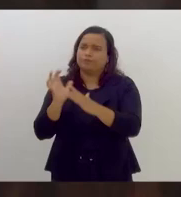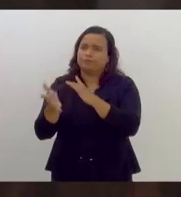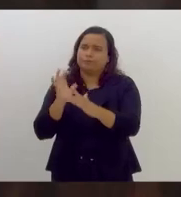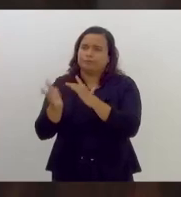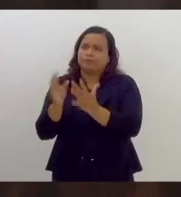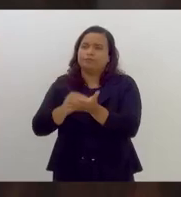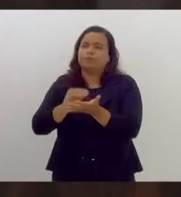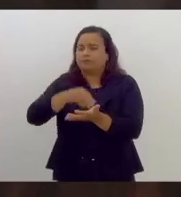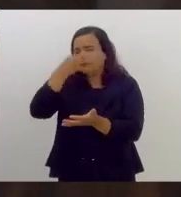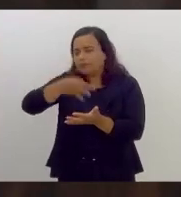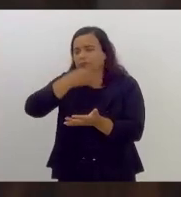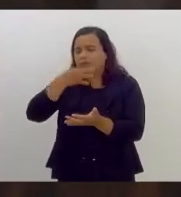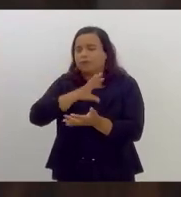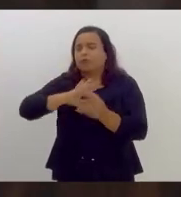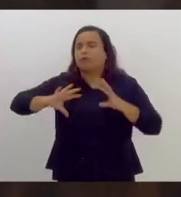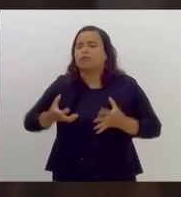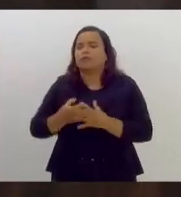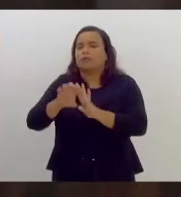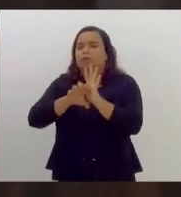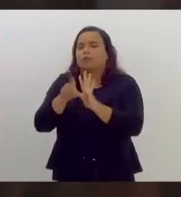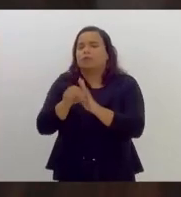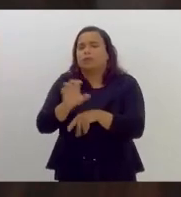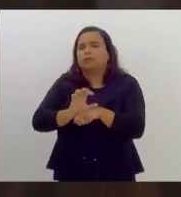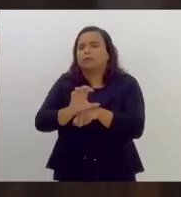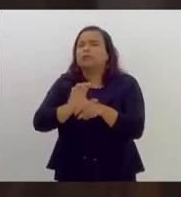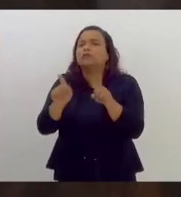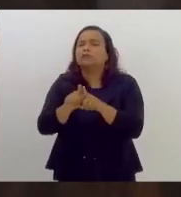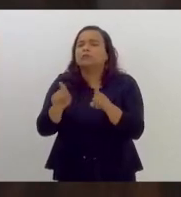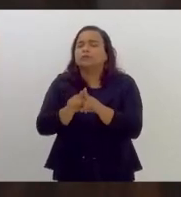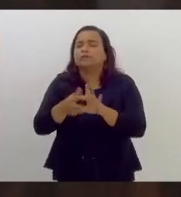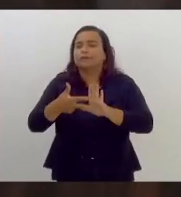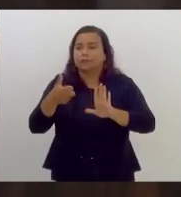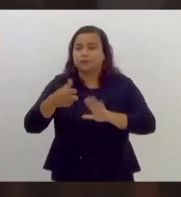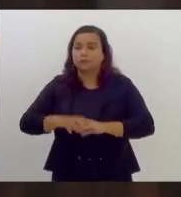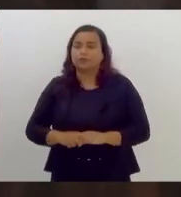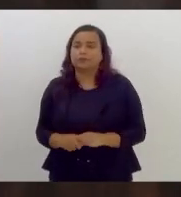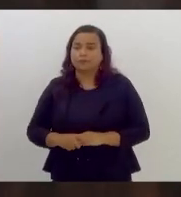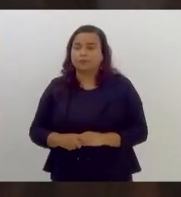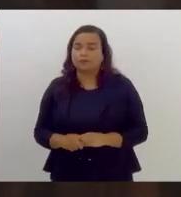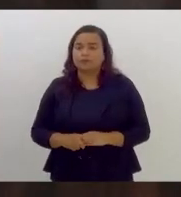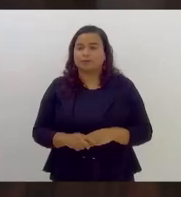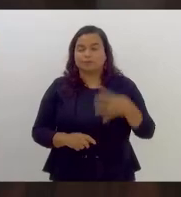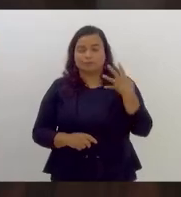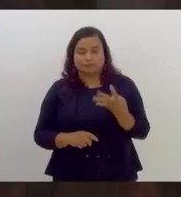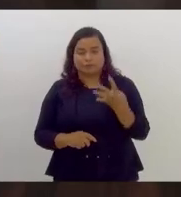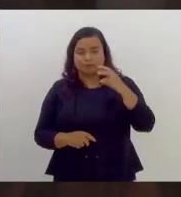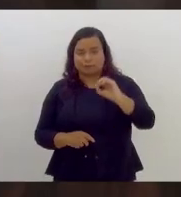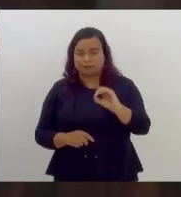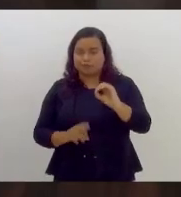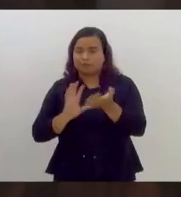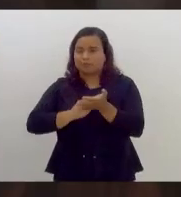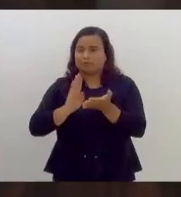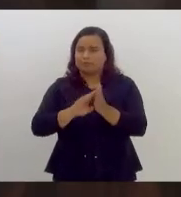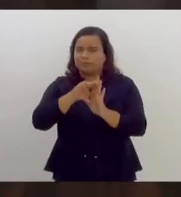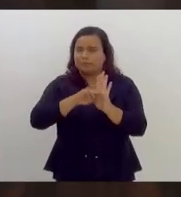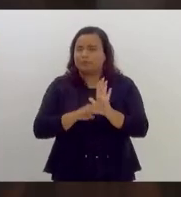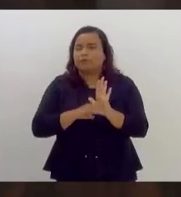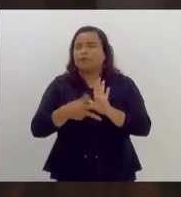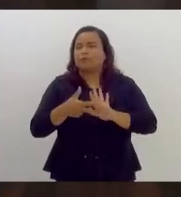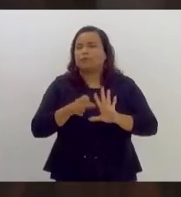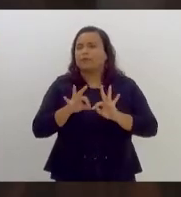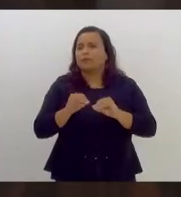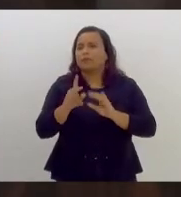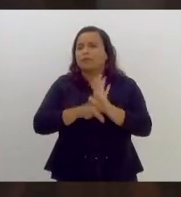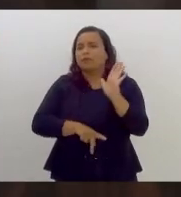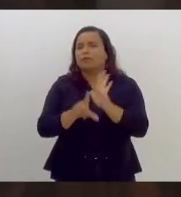parecer da Comissão de Emendas Condicionais e Veto. 40º da pauta, veto total aposto ao